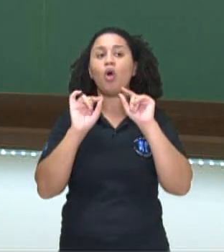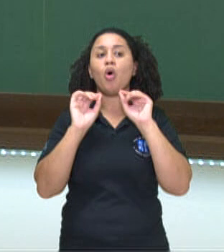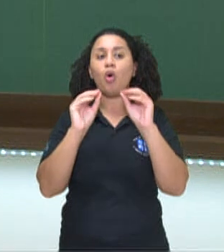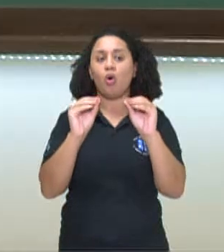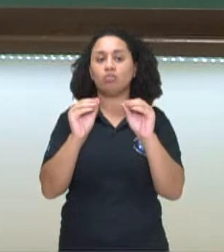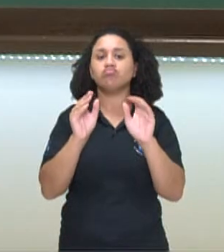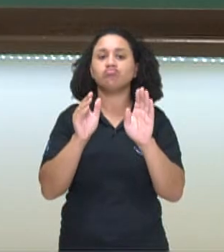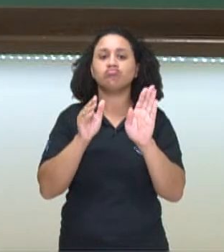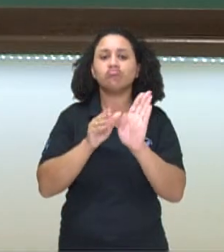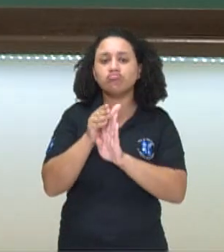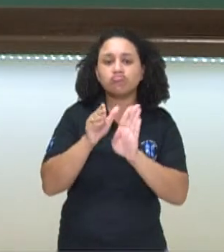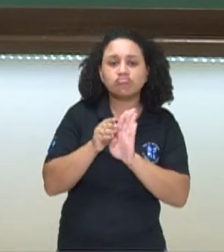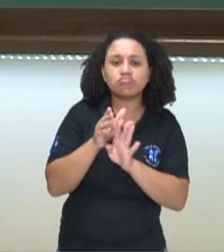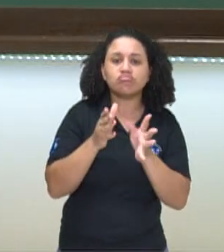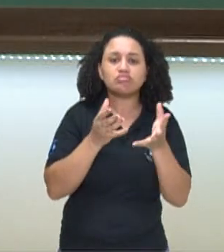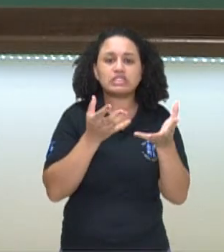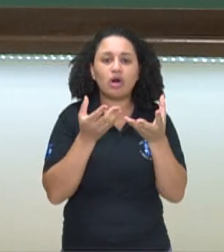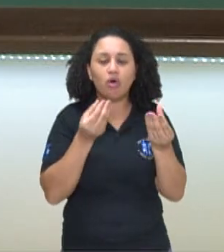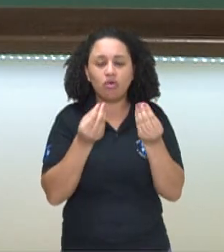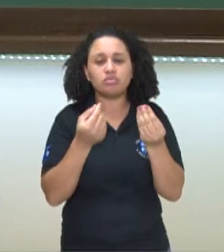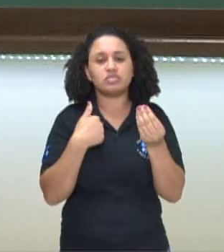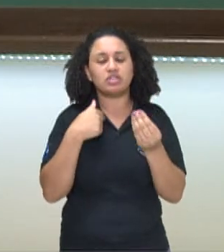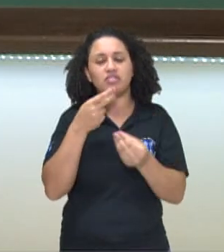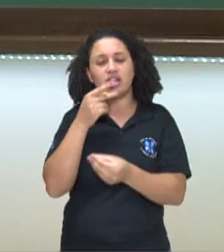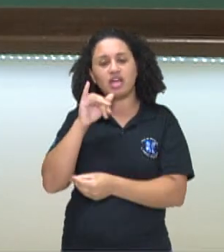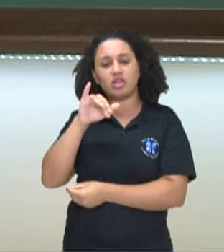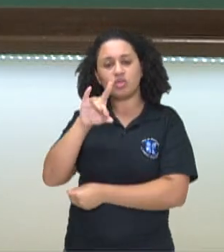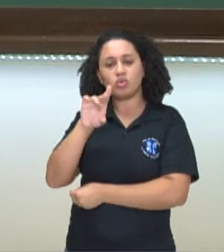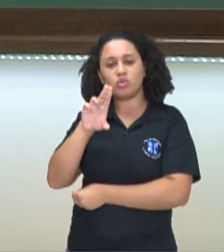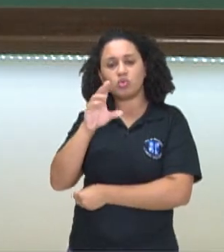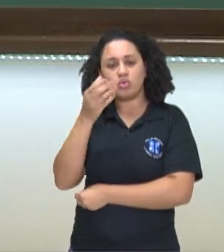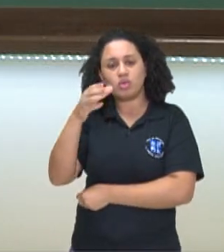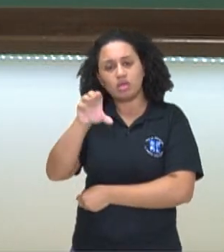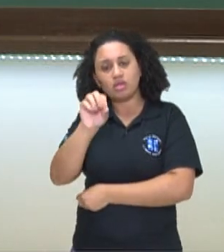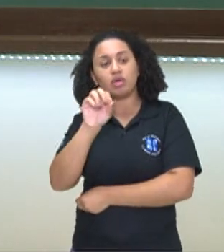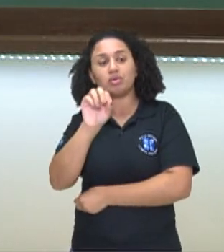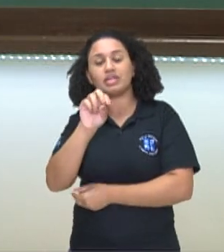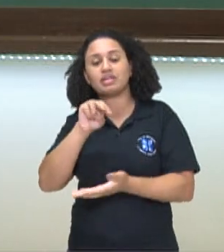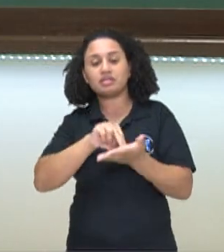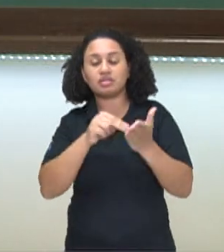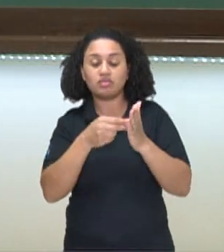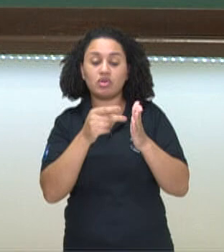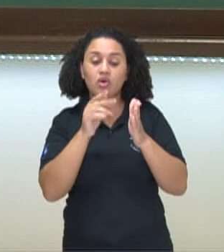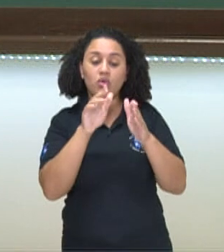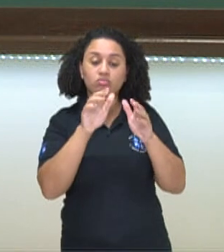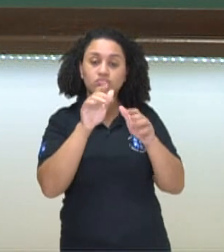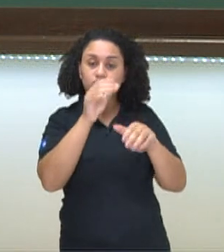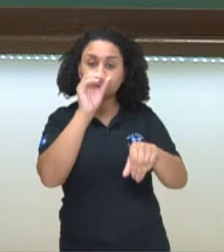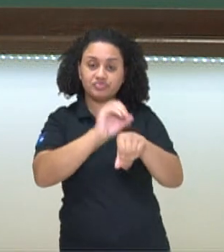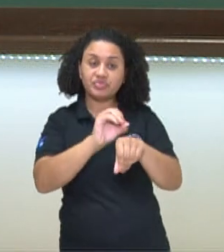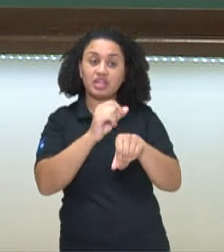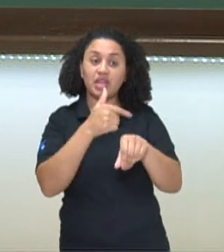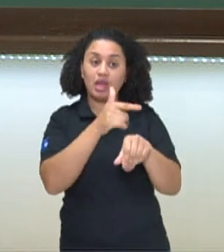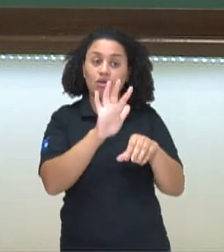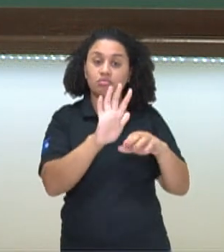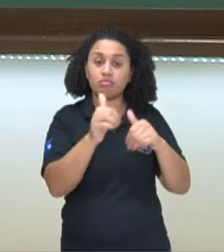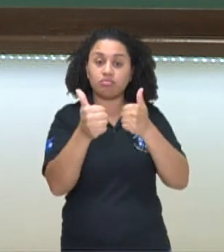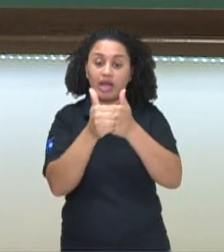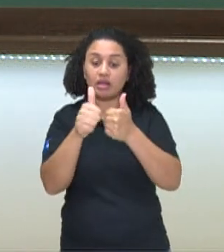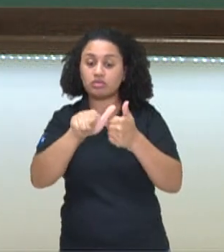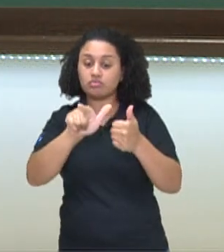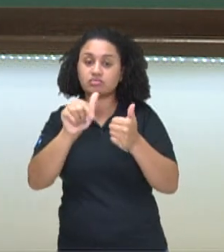né? Eu já falei aqui, eu já usei o termo corpo indutor. Corpo indutor é o corpo carregado eletricamente que eu aproximo de um corpo